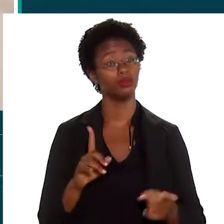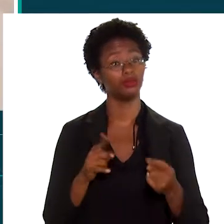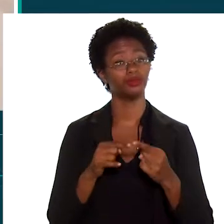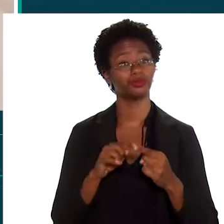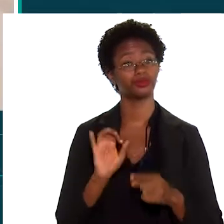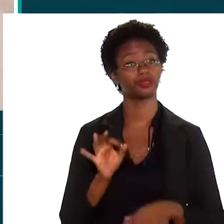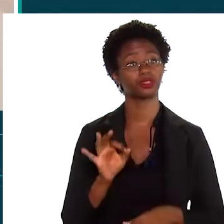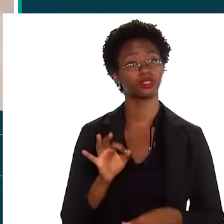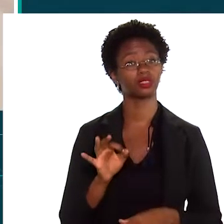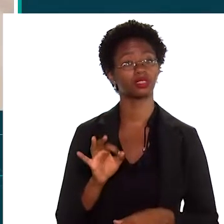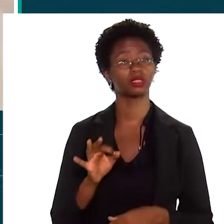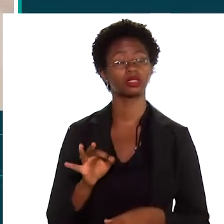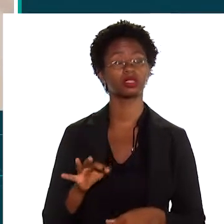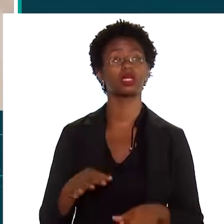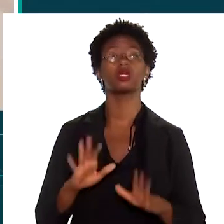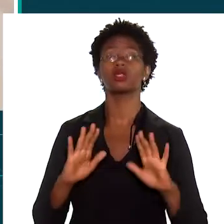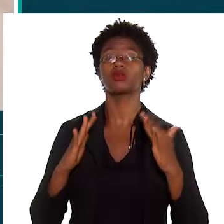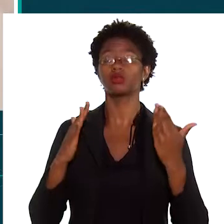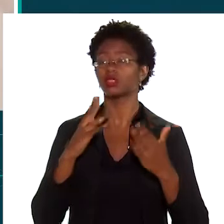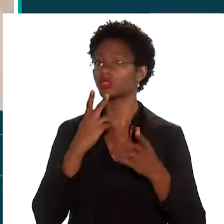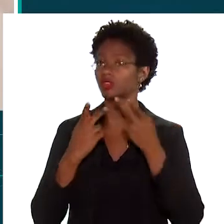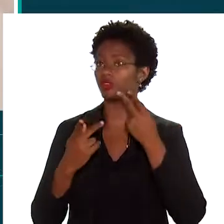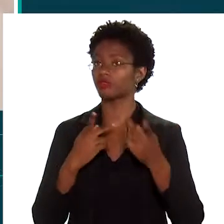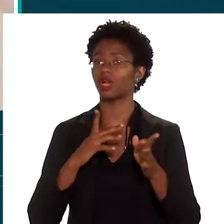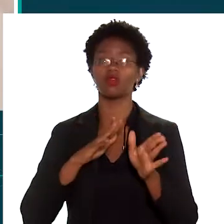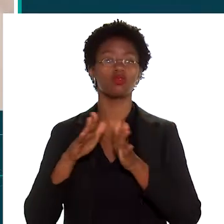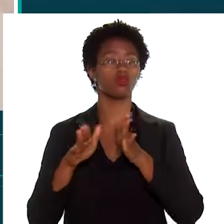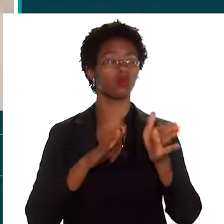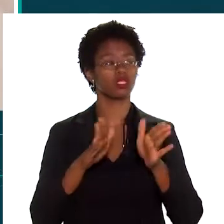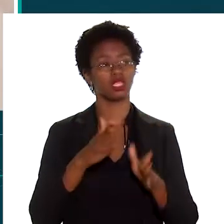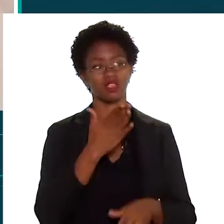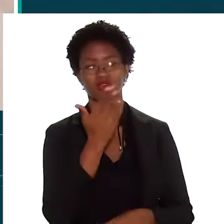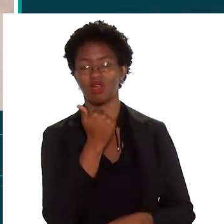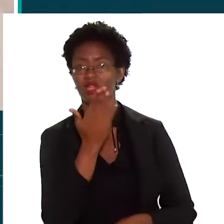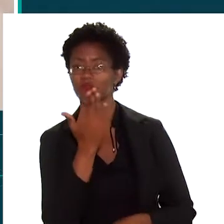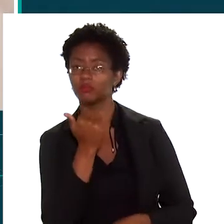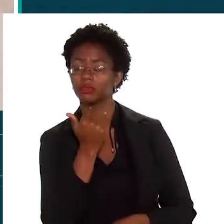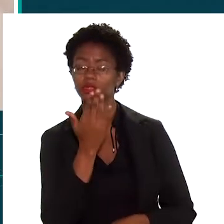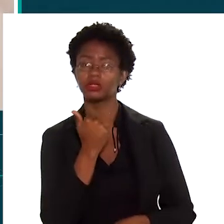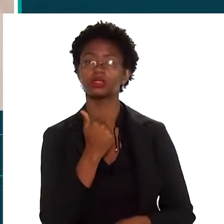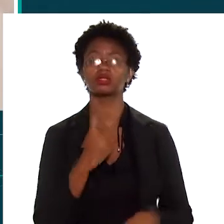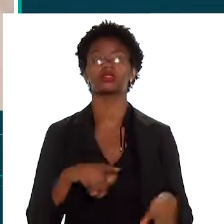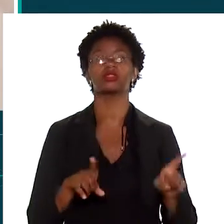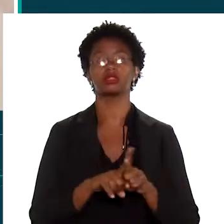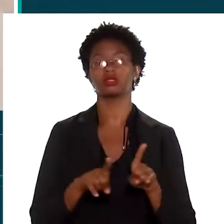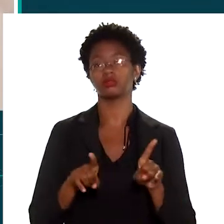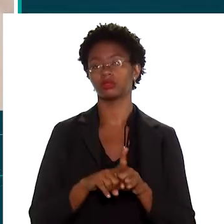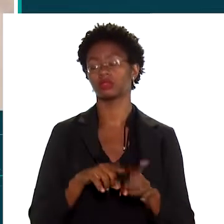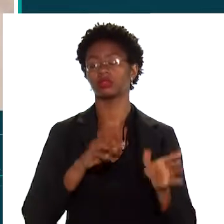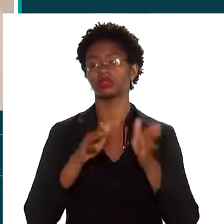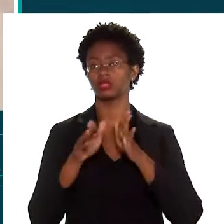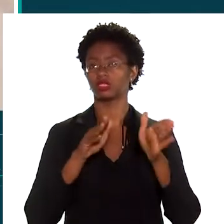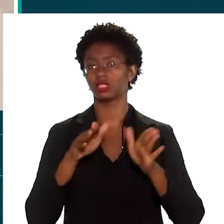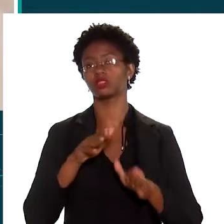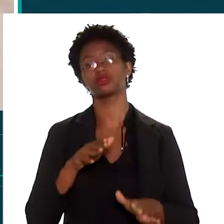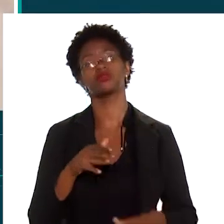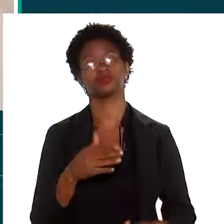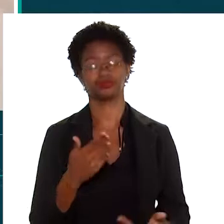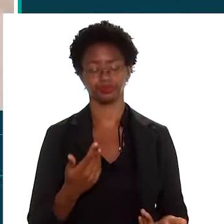sentido, especialmente quando a gente pensa o acesso ao alimento. O acesso ao alimento